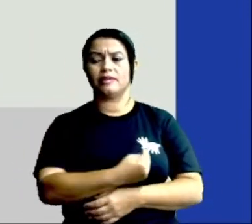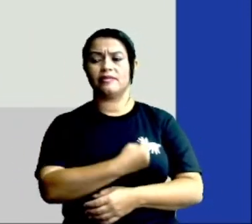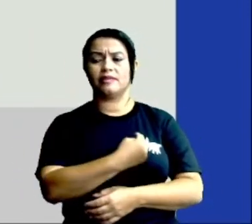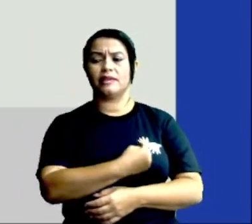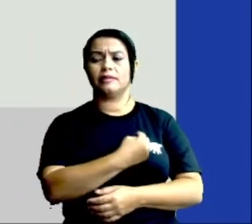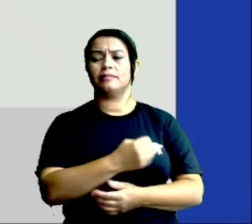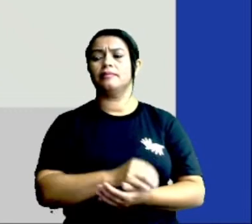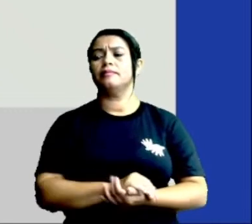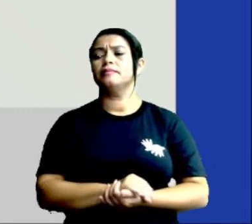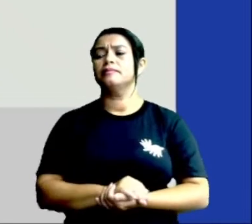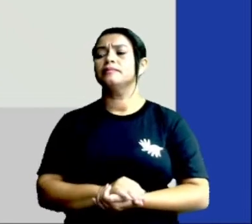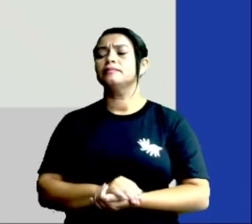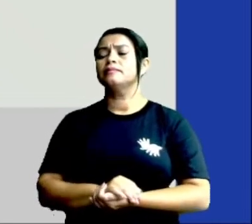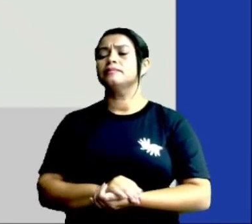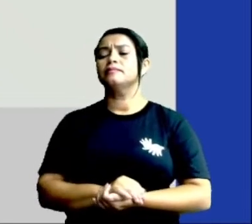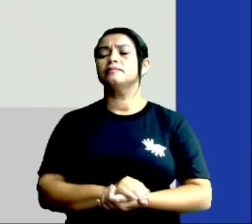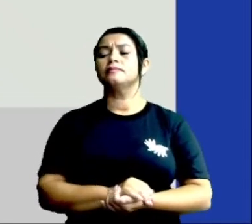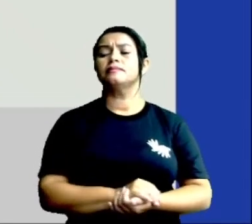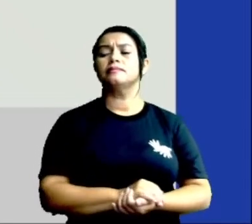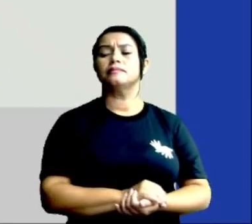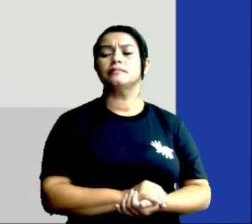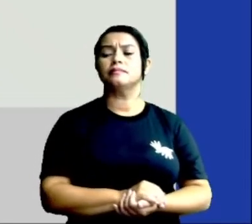dia. Olha aí.